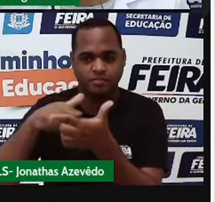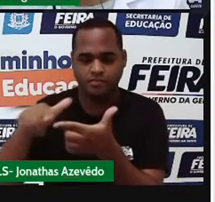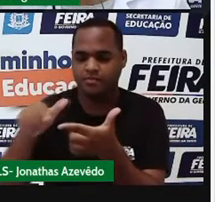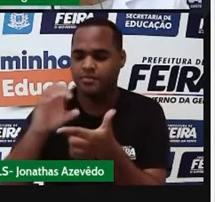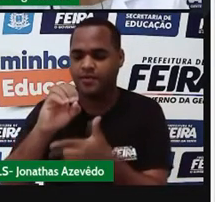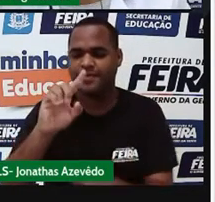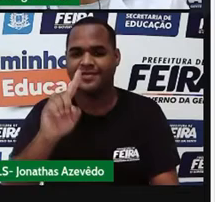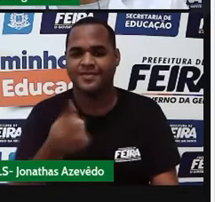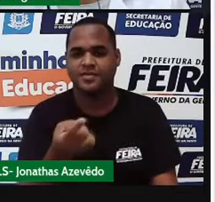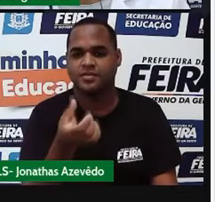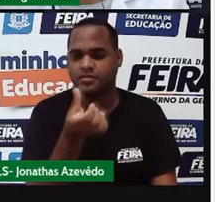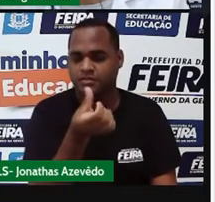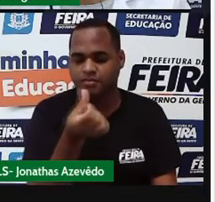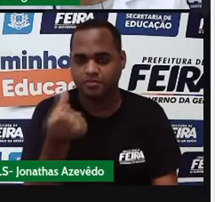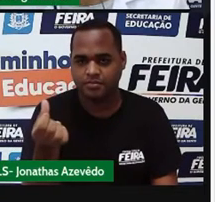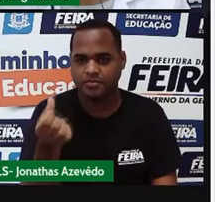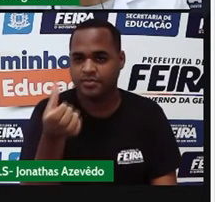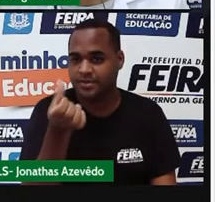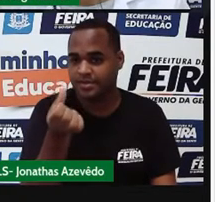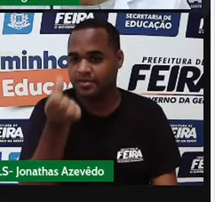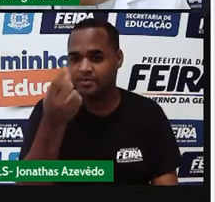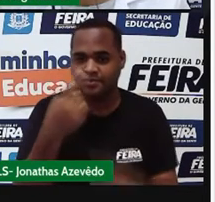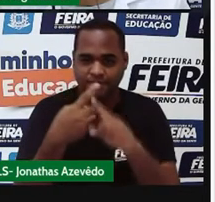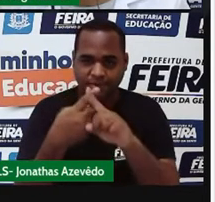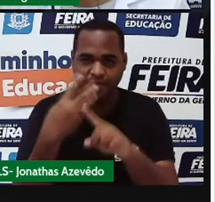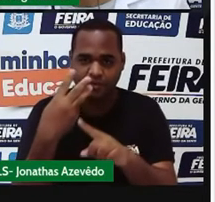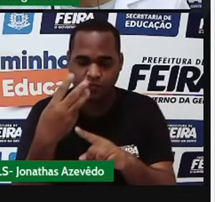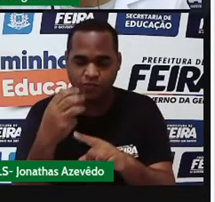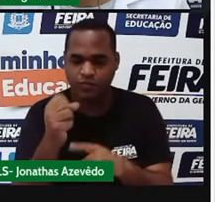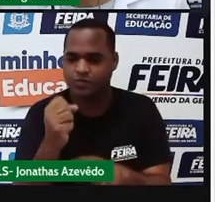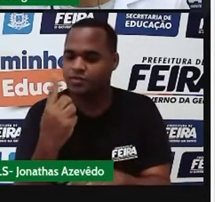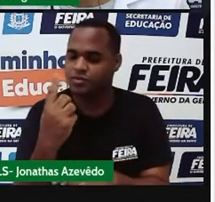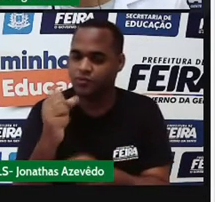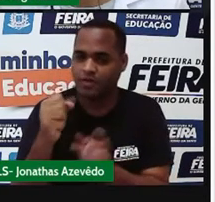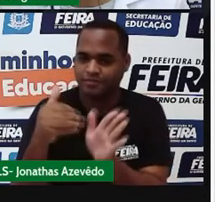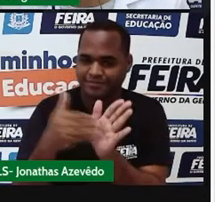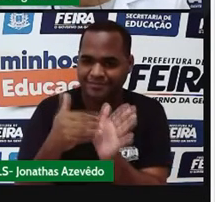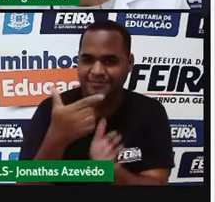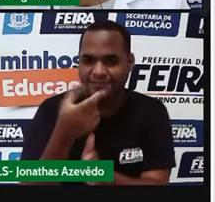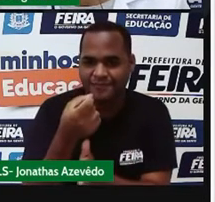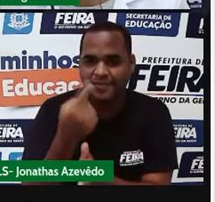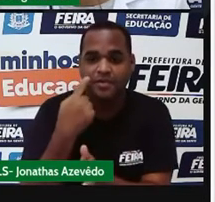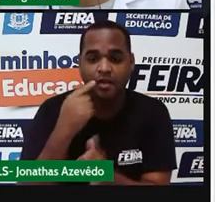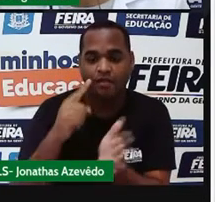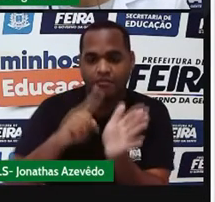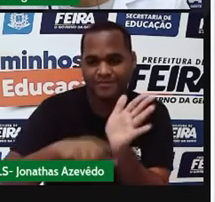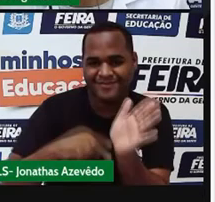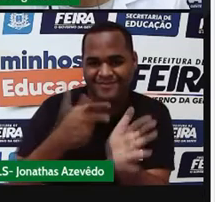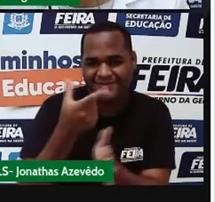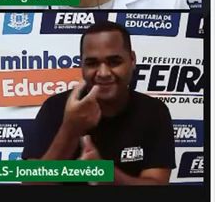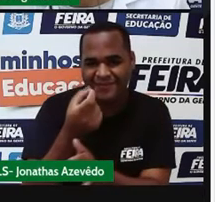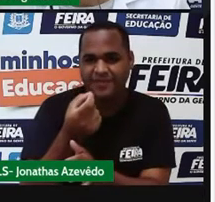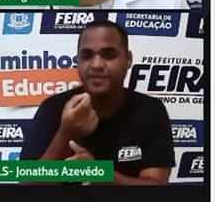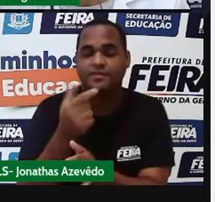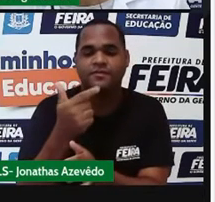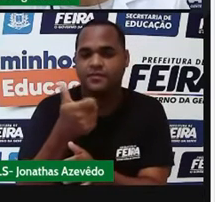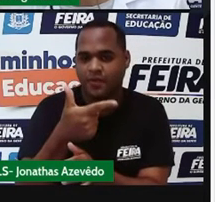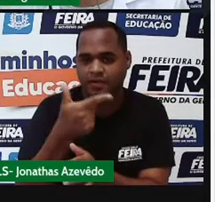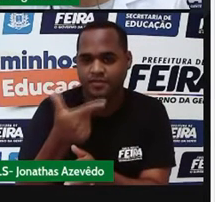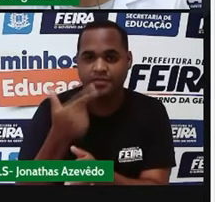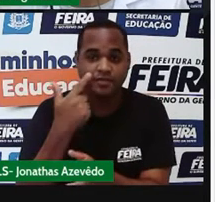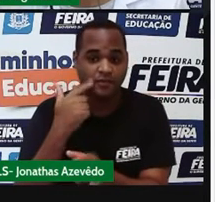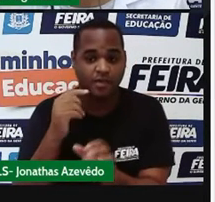e colocar os 66 83 18 18 para 20 sobra dois aí você vai colocar 10